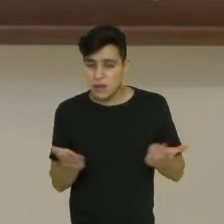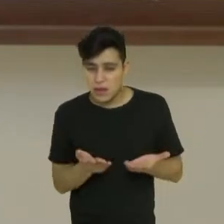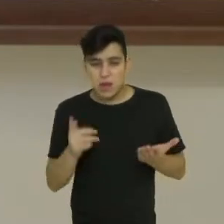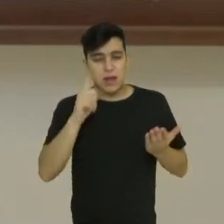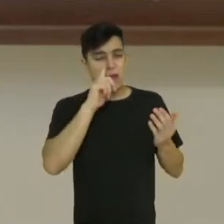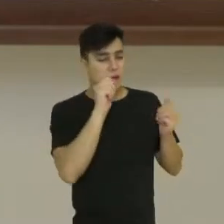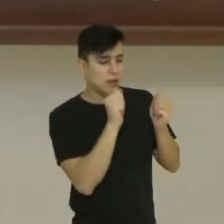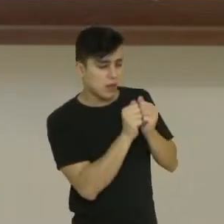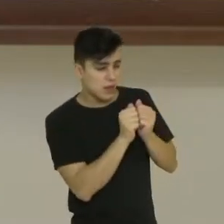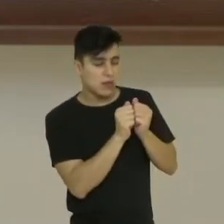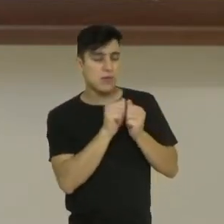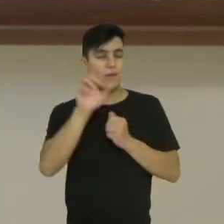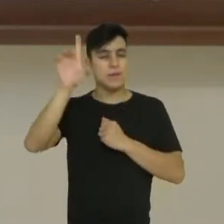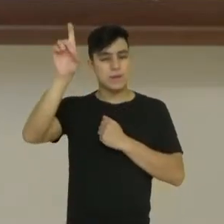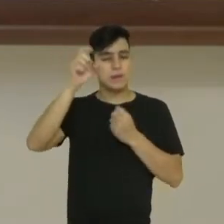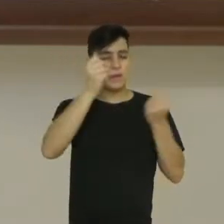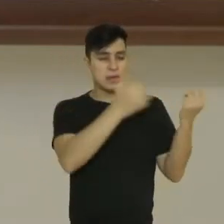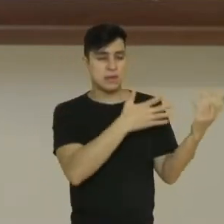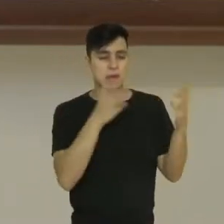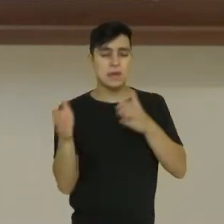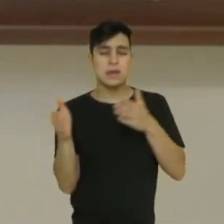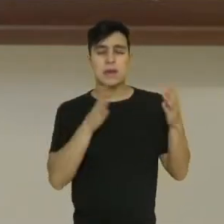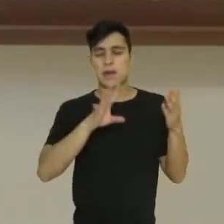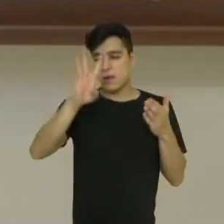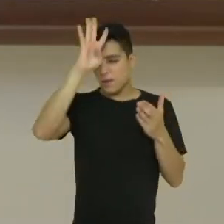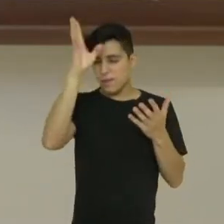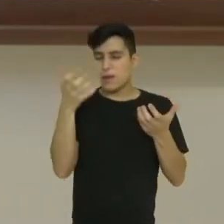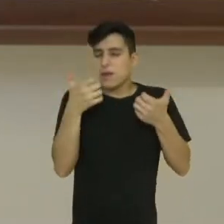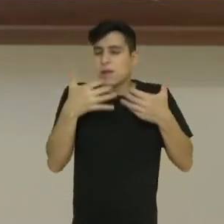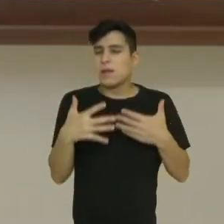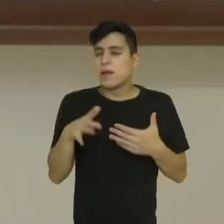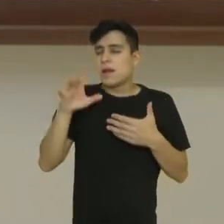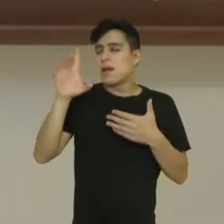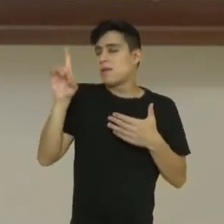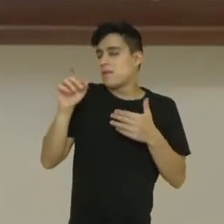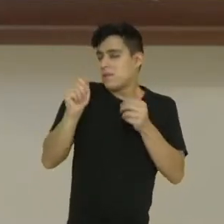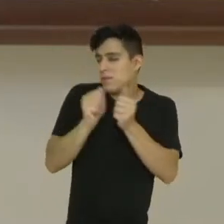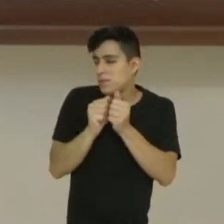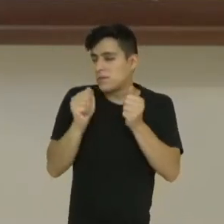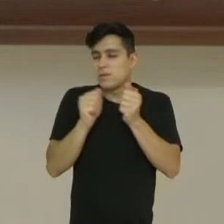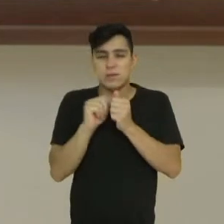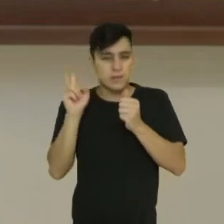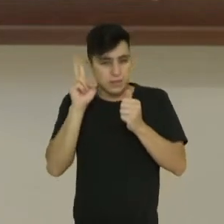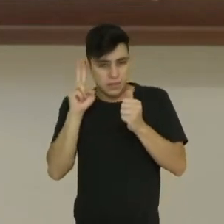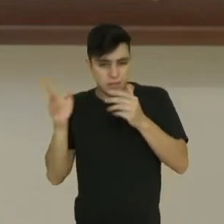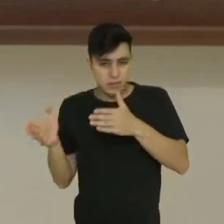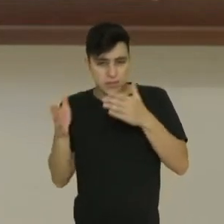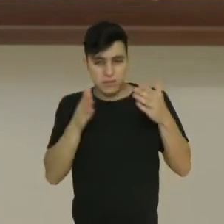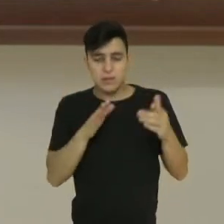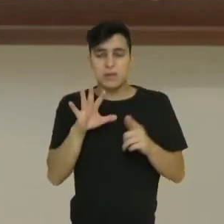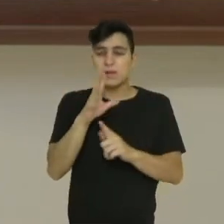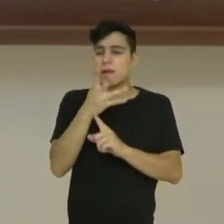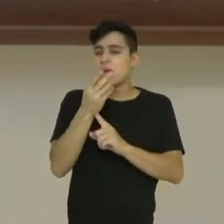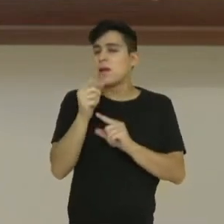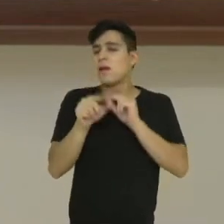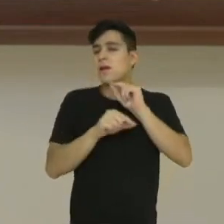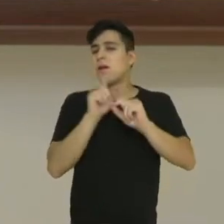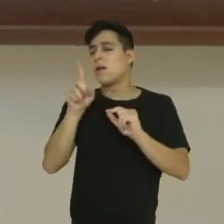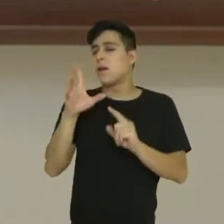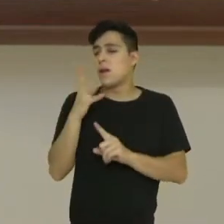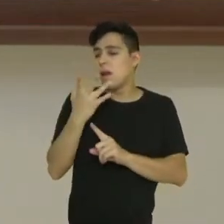história, juntamente com seus deuses. Roma quer contar sua história, juntamente com seus deuses. Então agora nós temos uma união. E agora a arte ela se torna uma